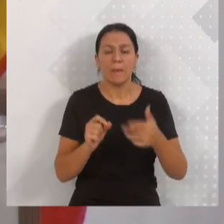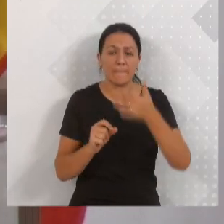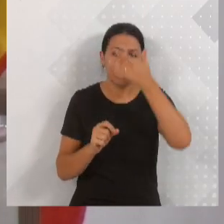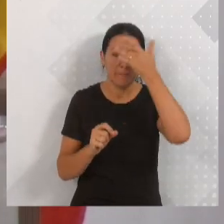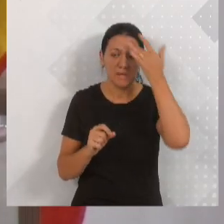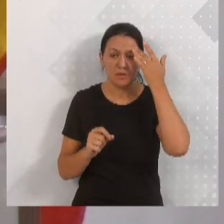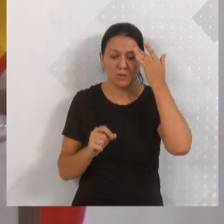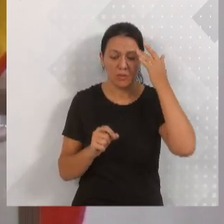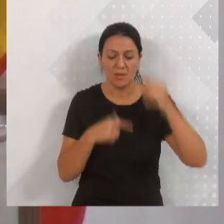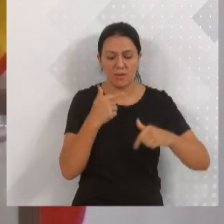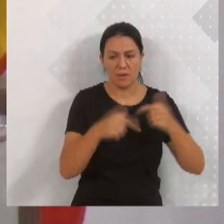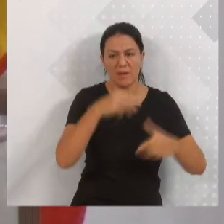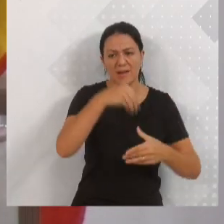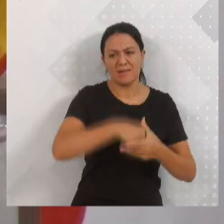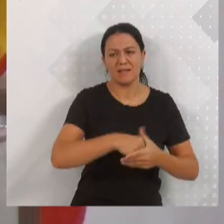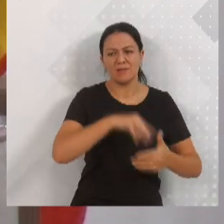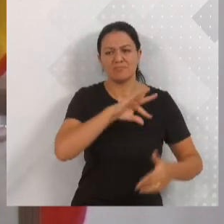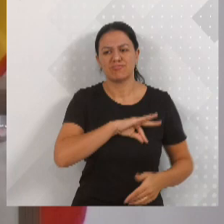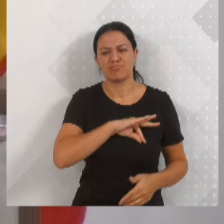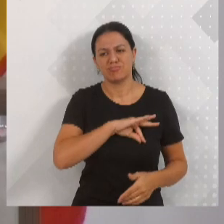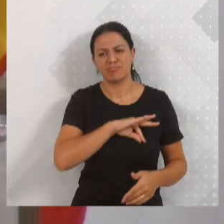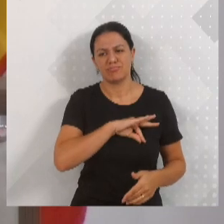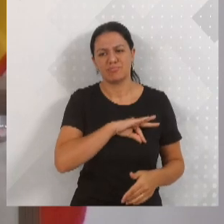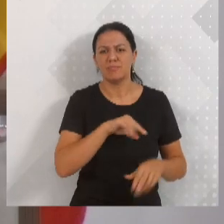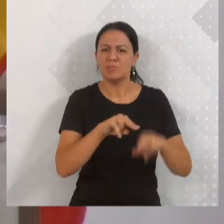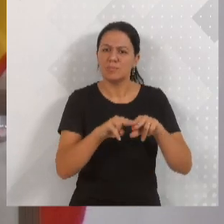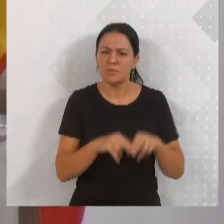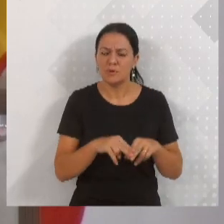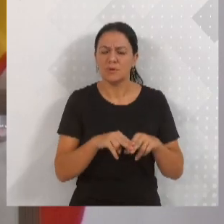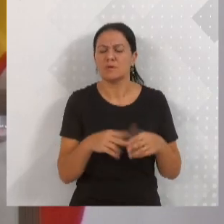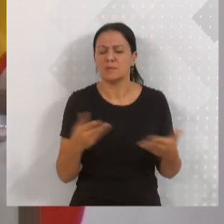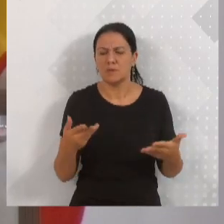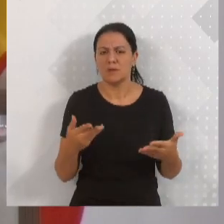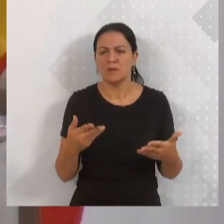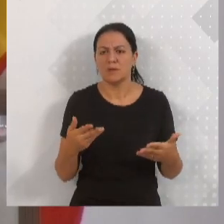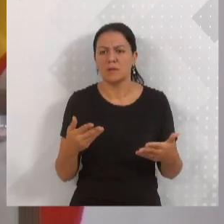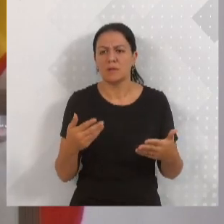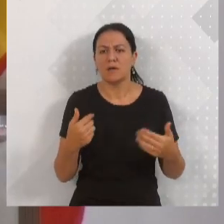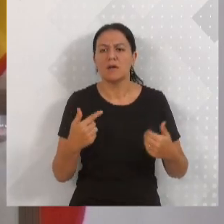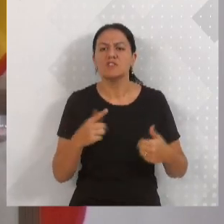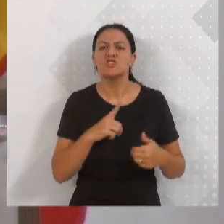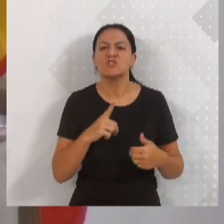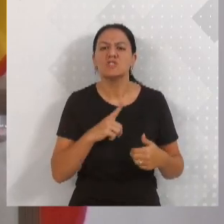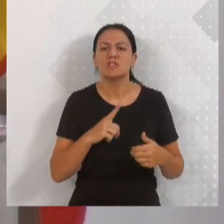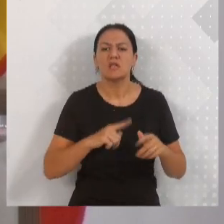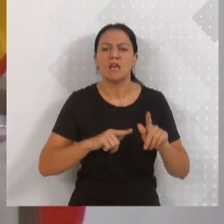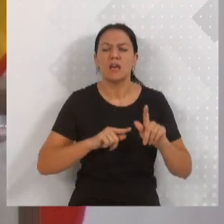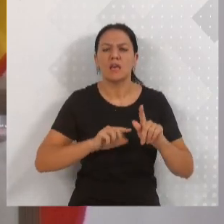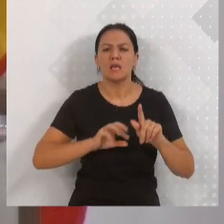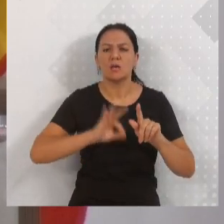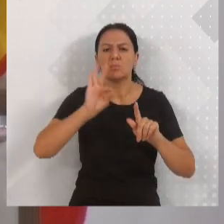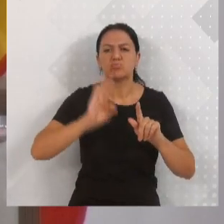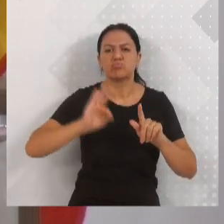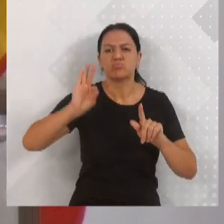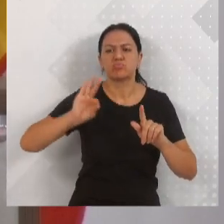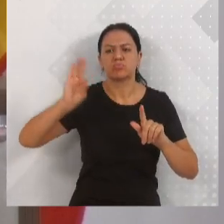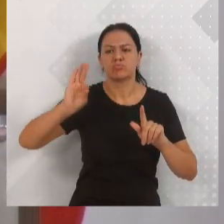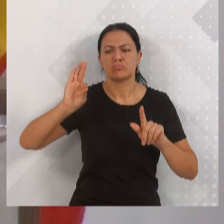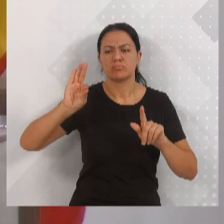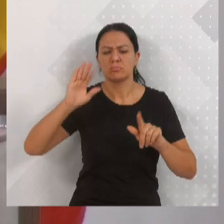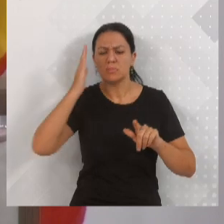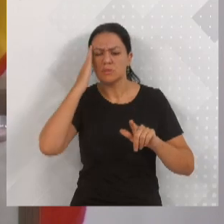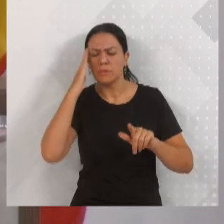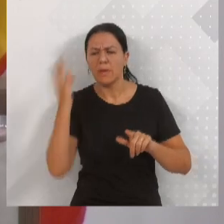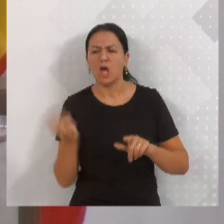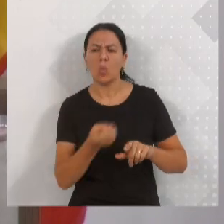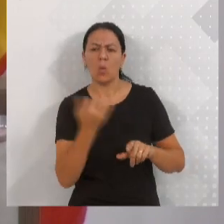enquanto administrador e E para isso a gente utiliza eh a estatística para nos auxiliar a entender o que que tá